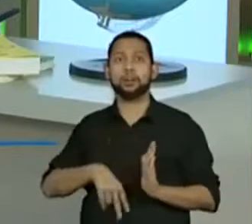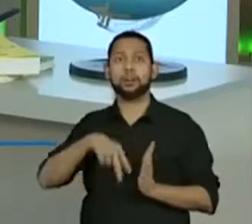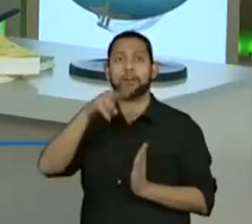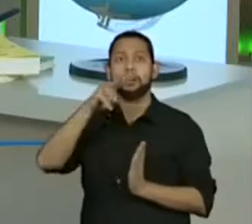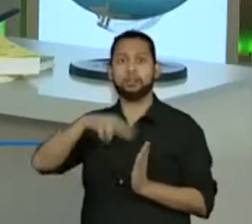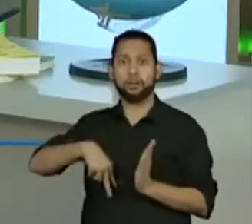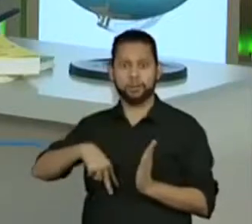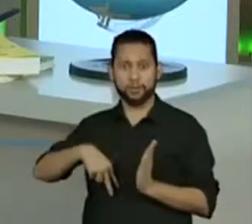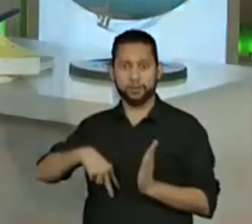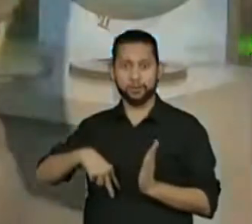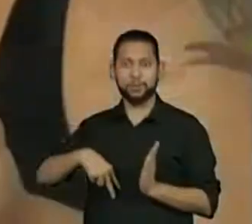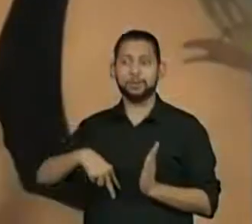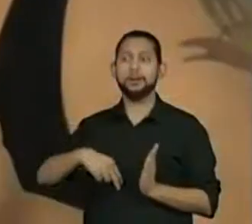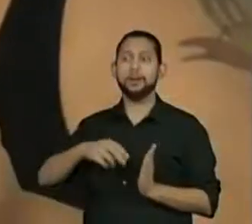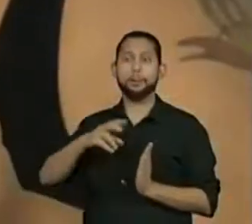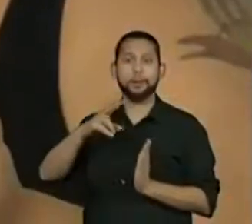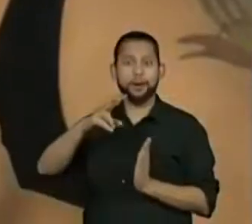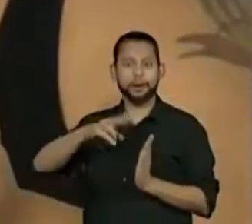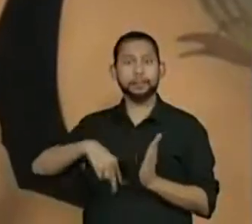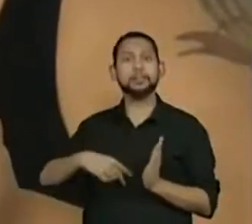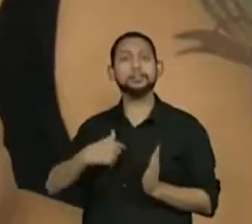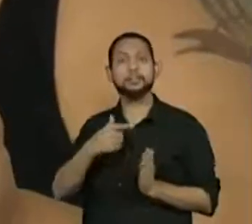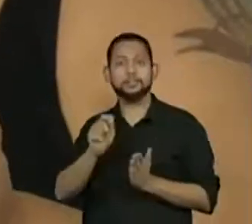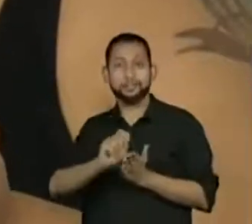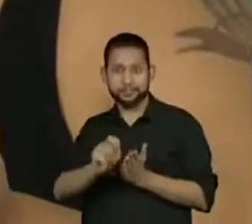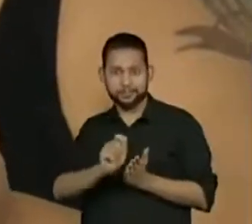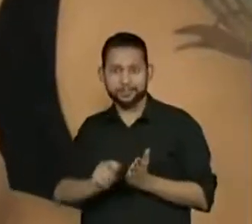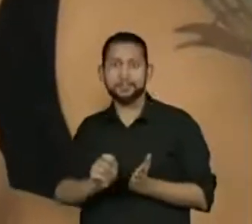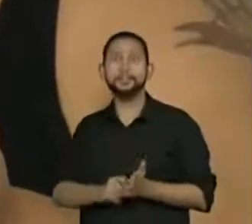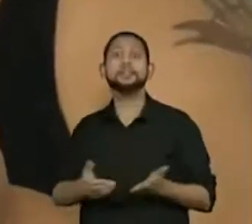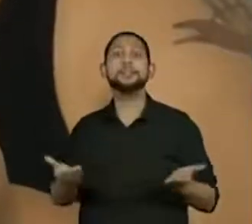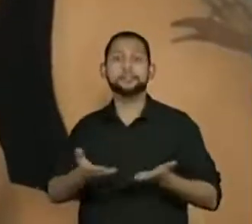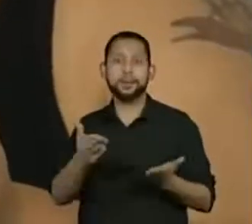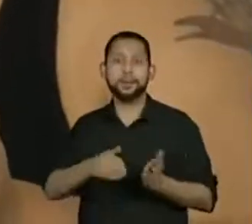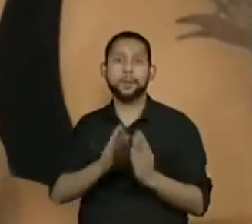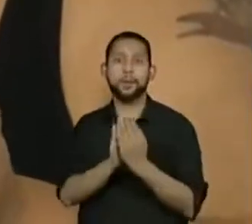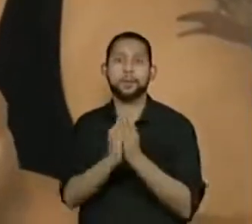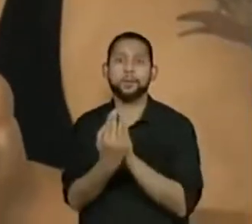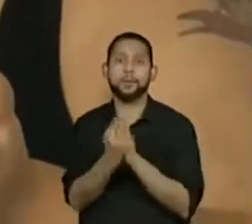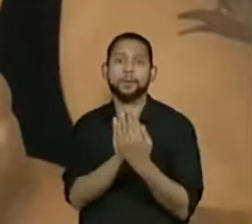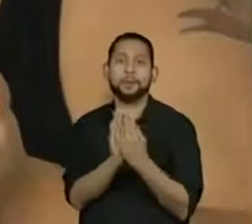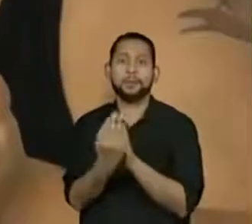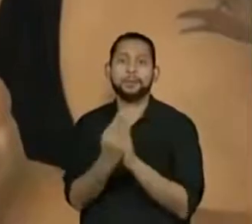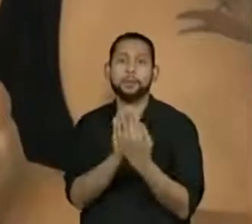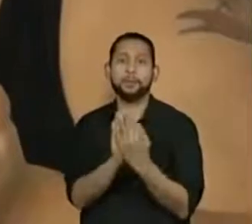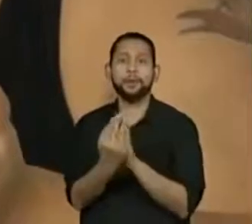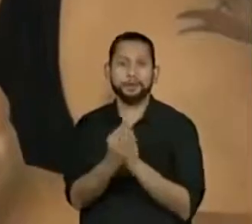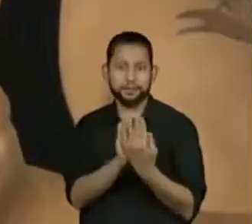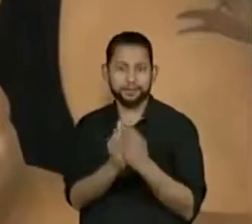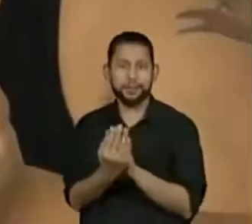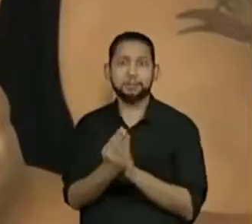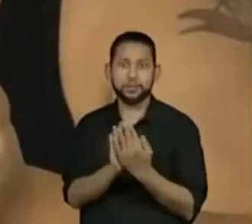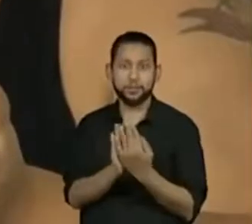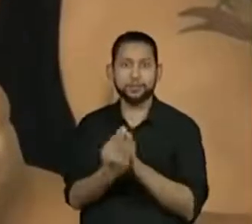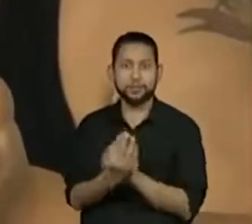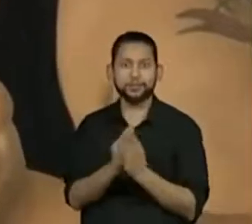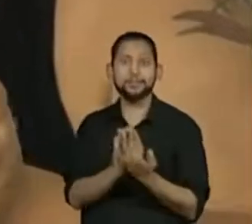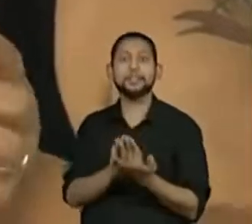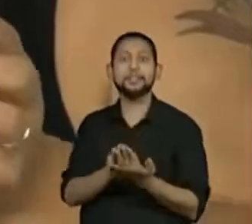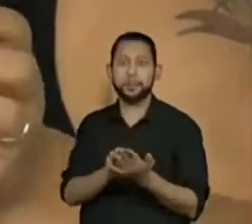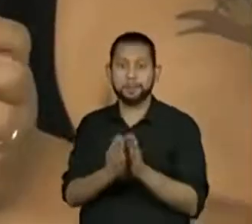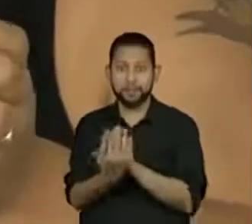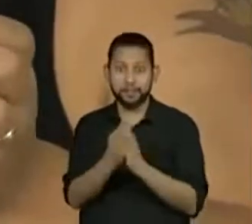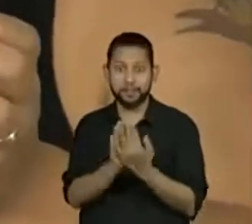Lemos foi o poema que eu utilizei a boneca na os primeiro dia Olavo Bilac